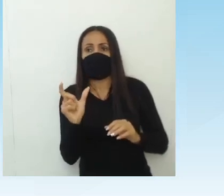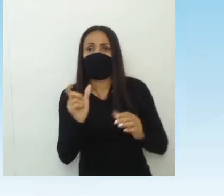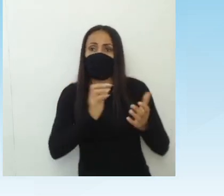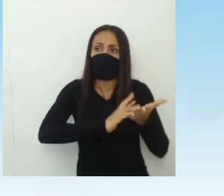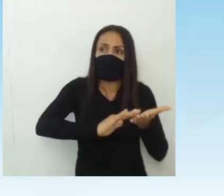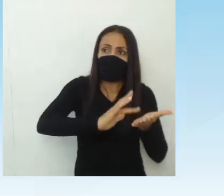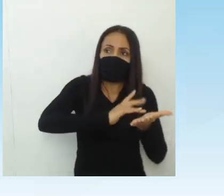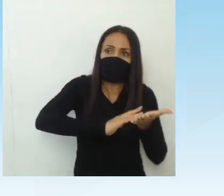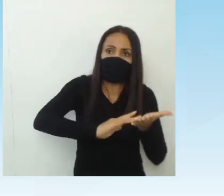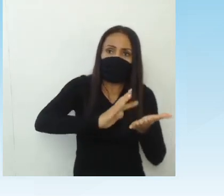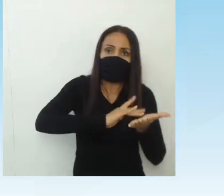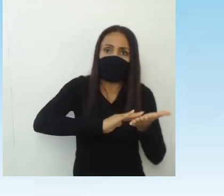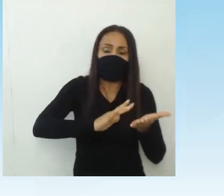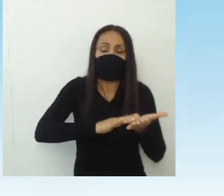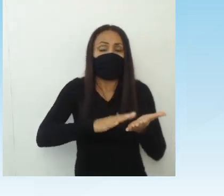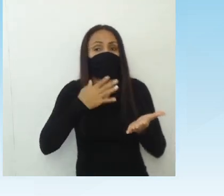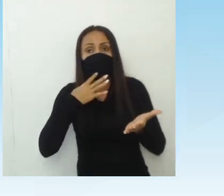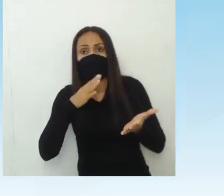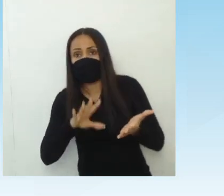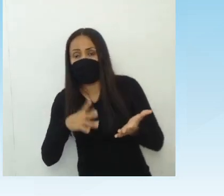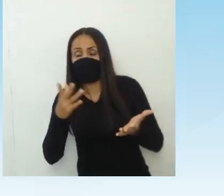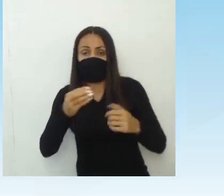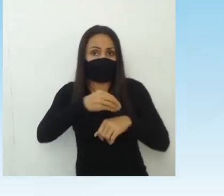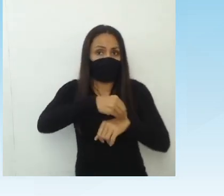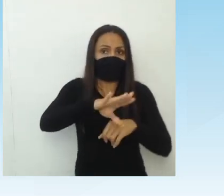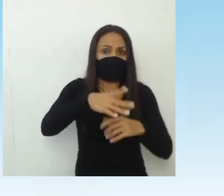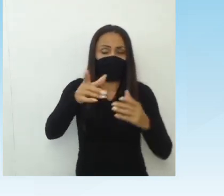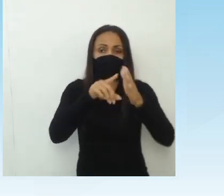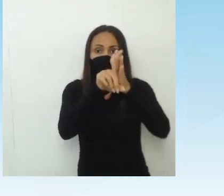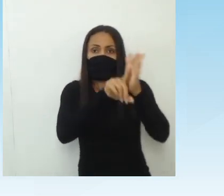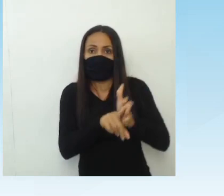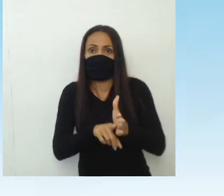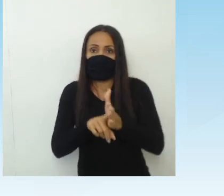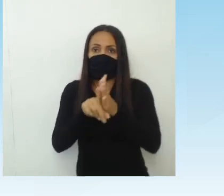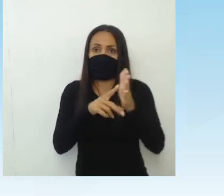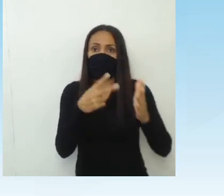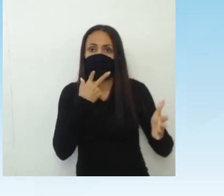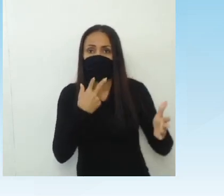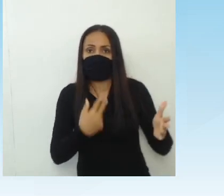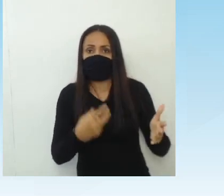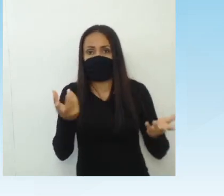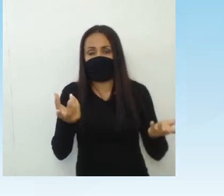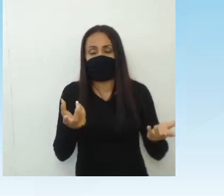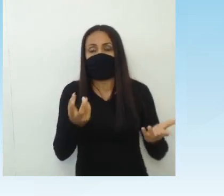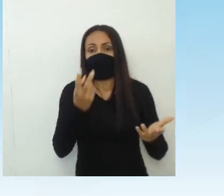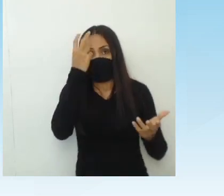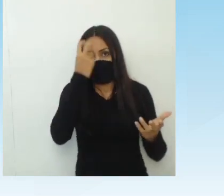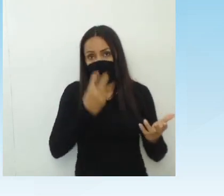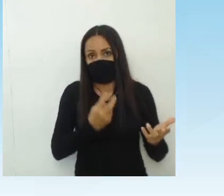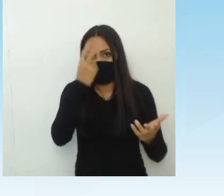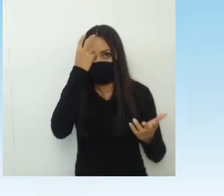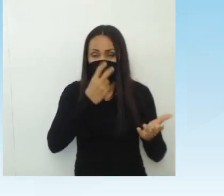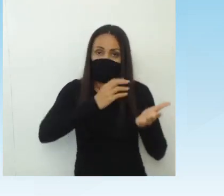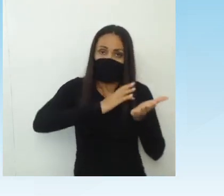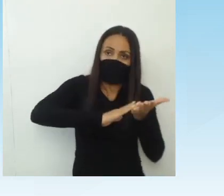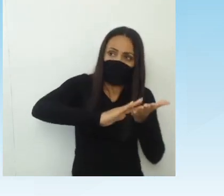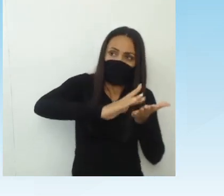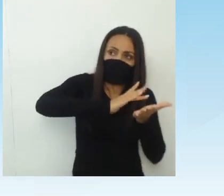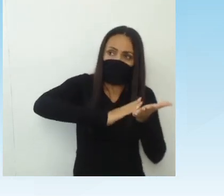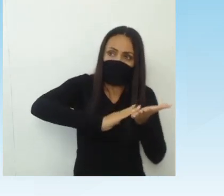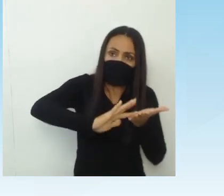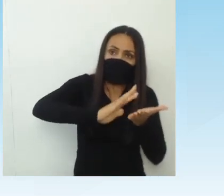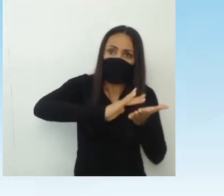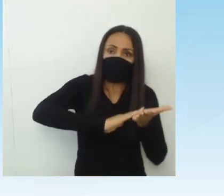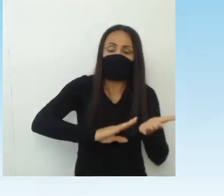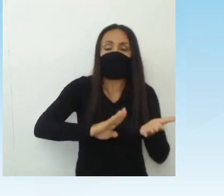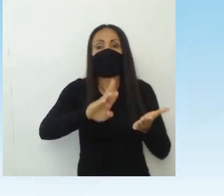não conhece, vou te dar uma dica. Pesquisa sobre a língua Braille, língua de sinais, e você vai entender que se